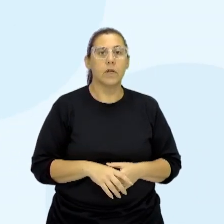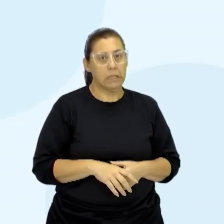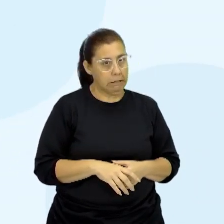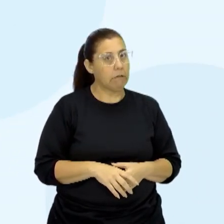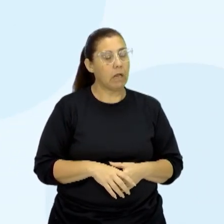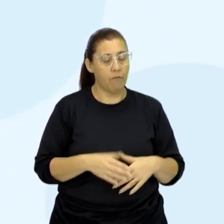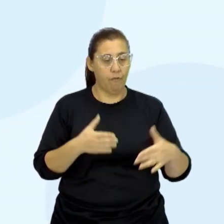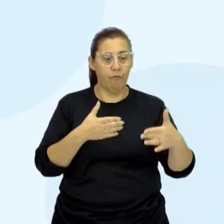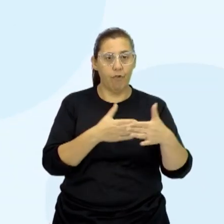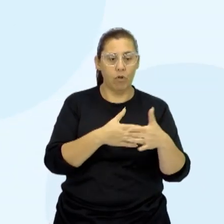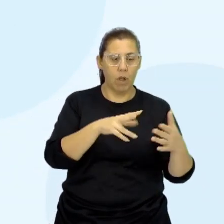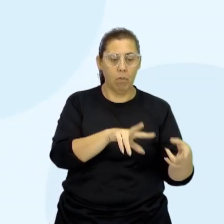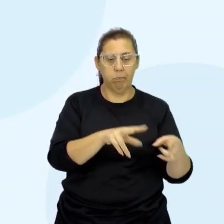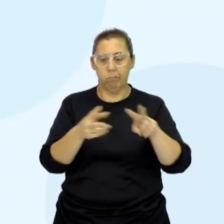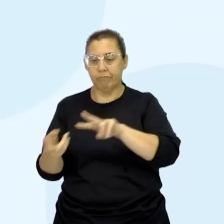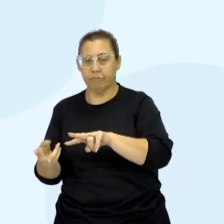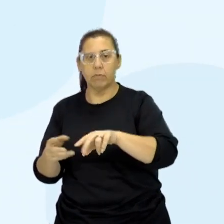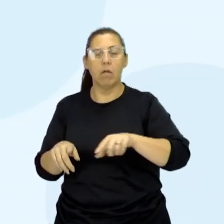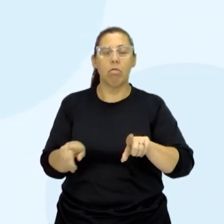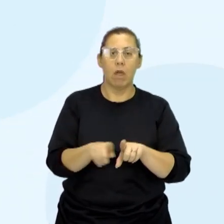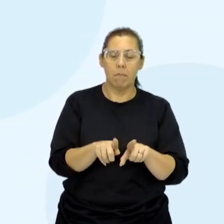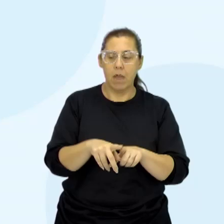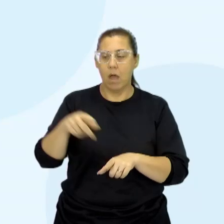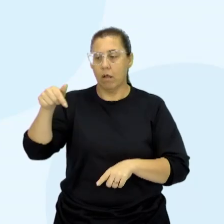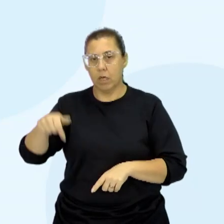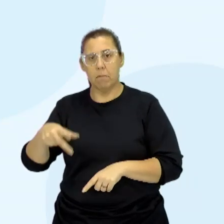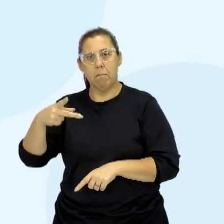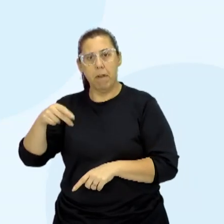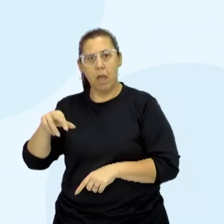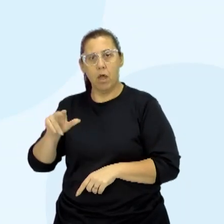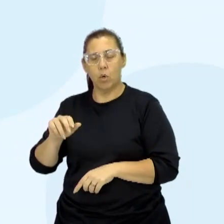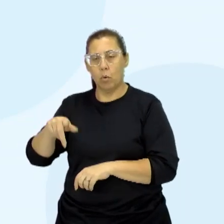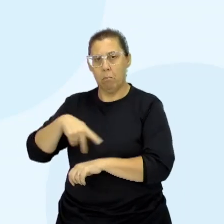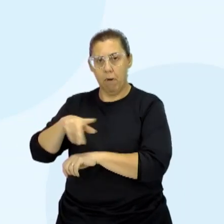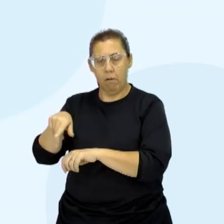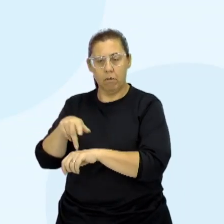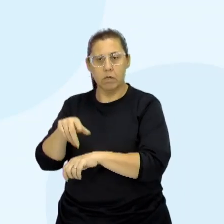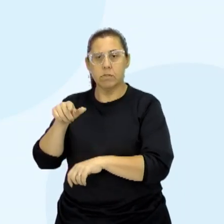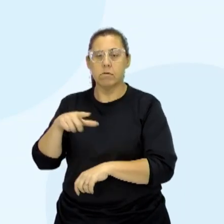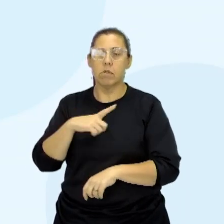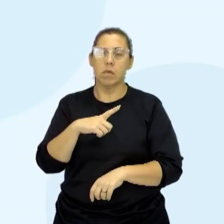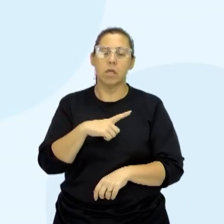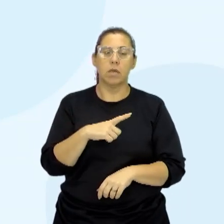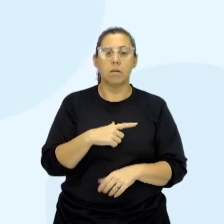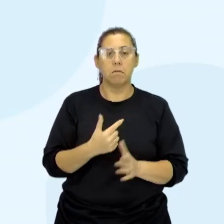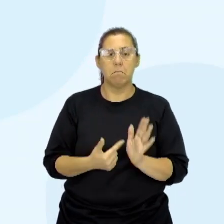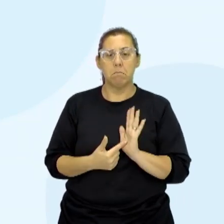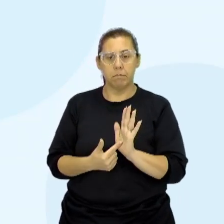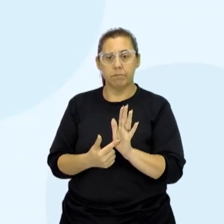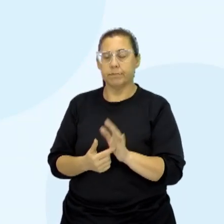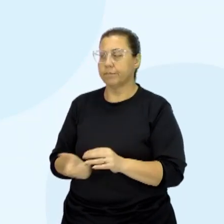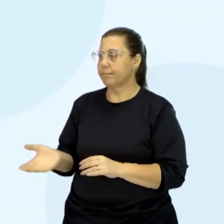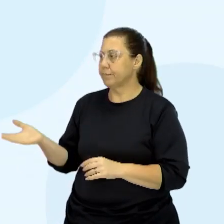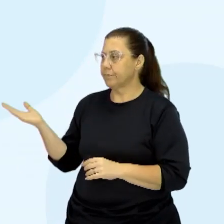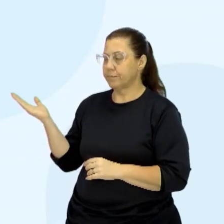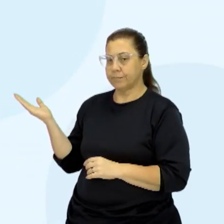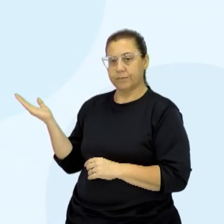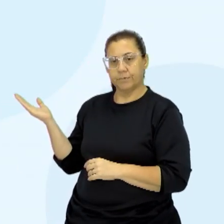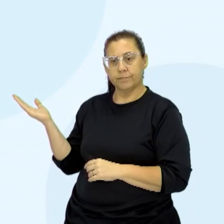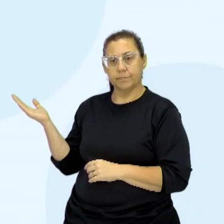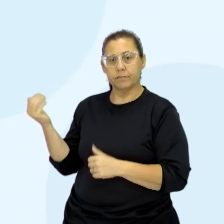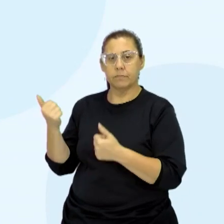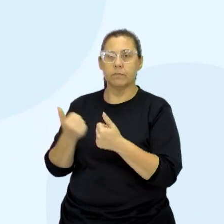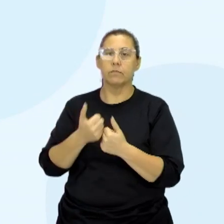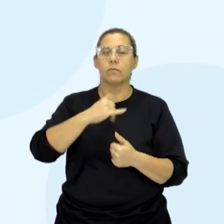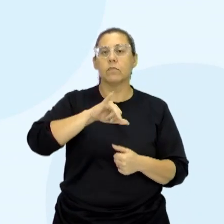transfronteiriço aí, tá certo? Aí fazendo parte aí também o Peru. E aí tem a imagem aí da Reserva Extrativista aí do Alto Juruá, do Jordão,